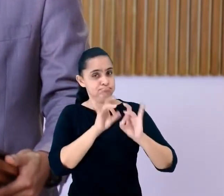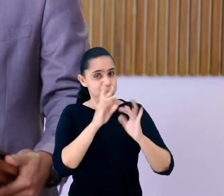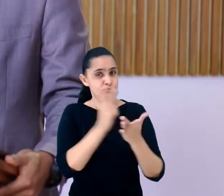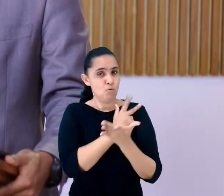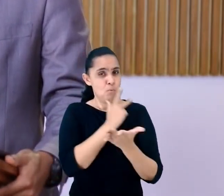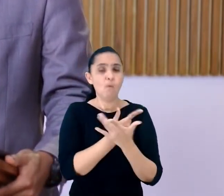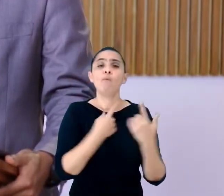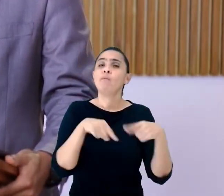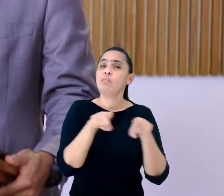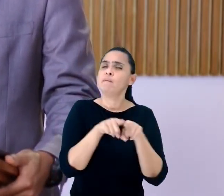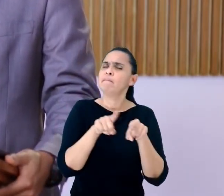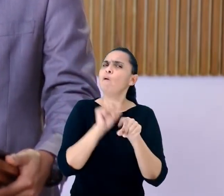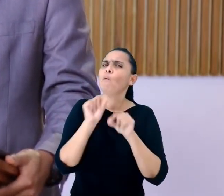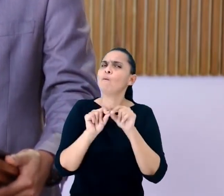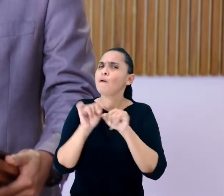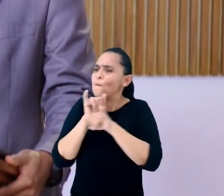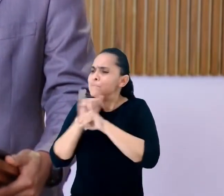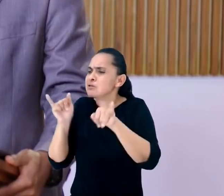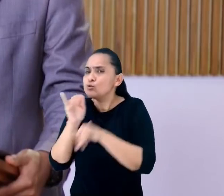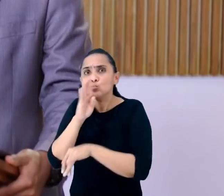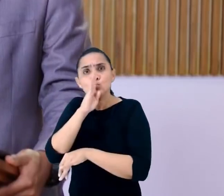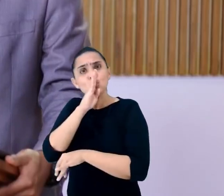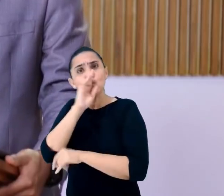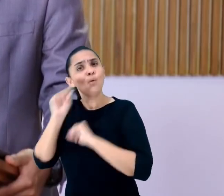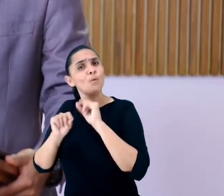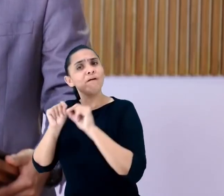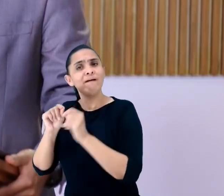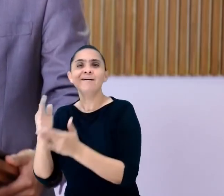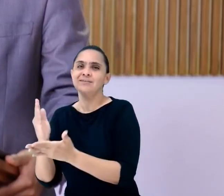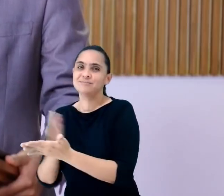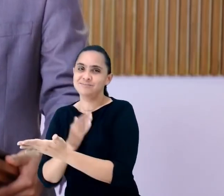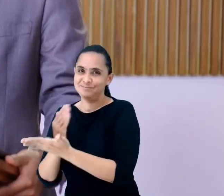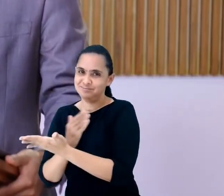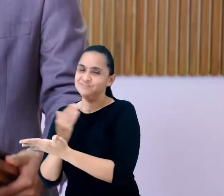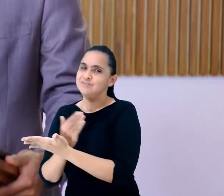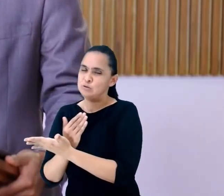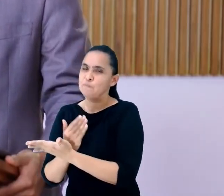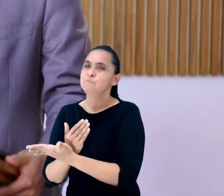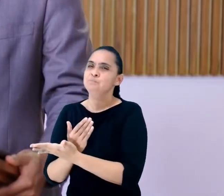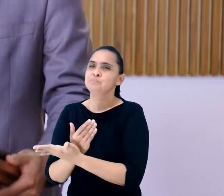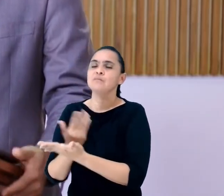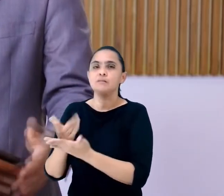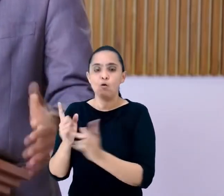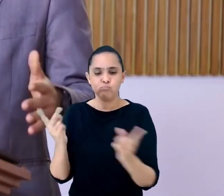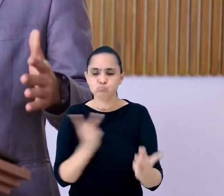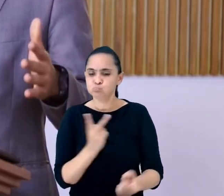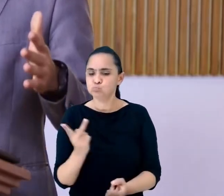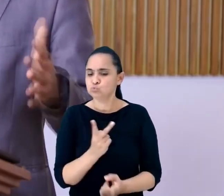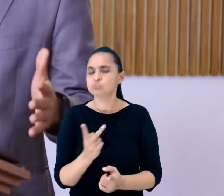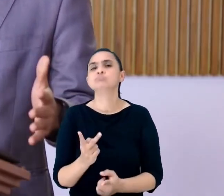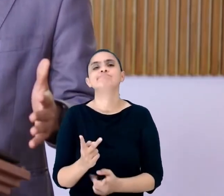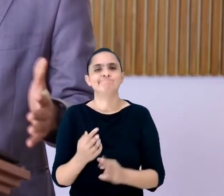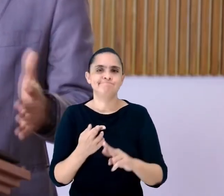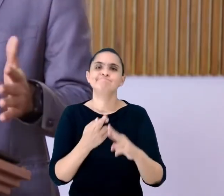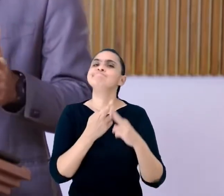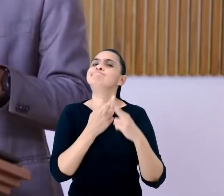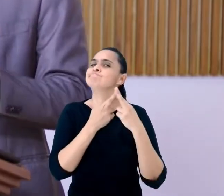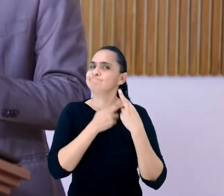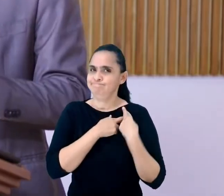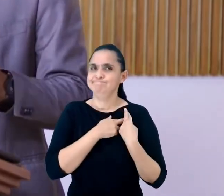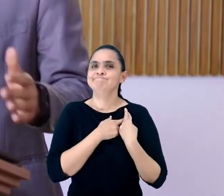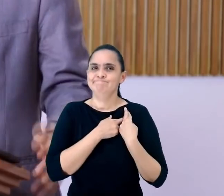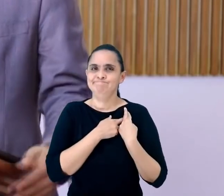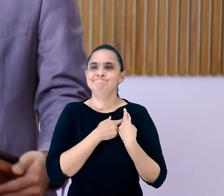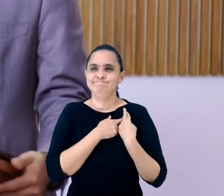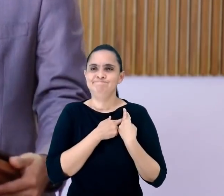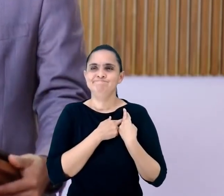livro. E eles estão com uma grande tarefa, o mensageiro vivo e